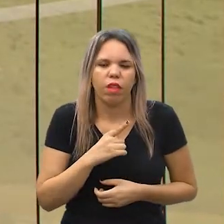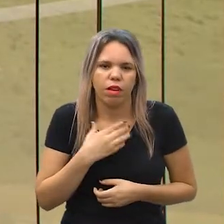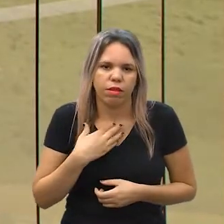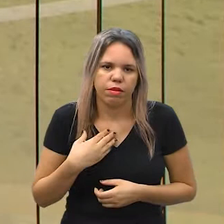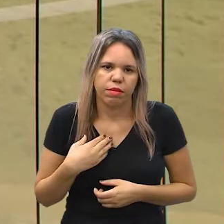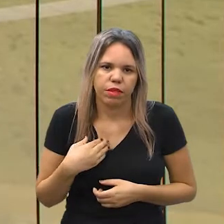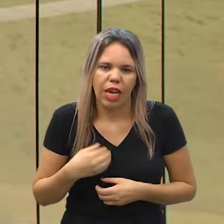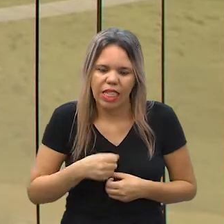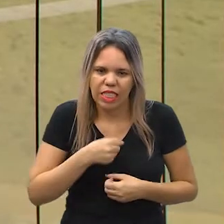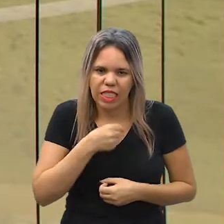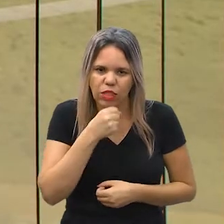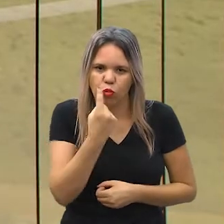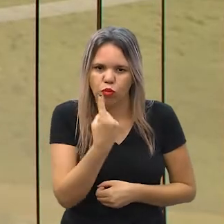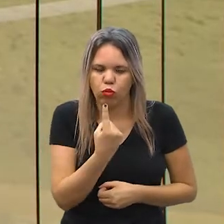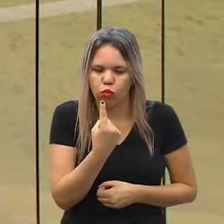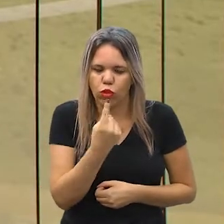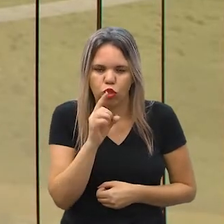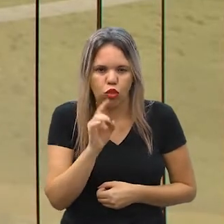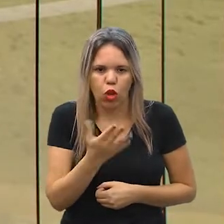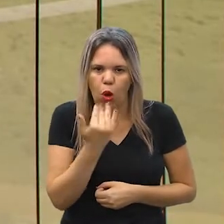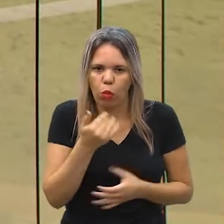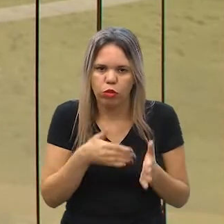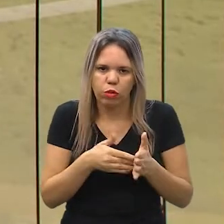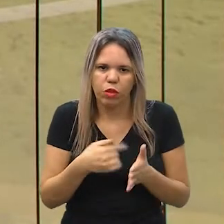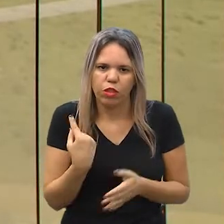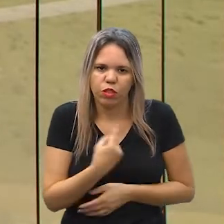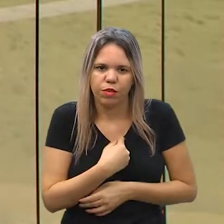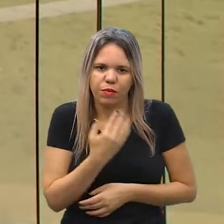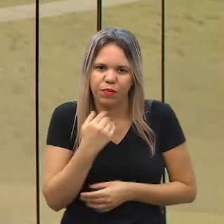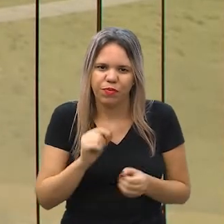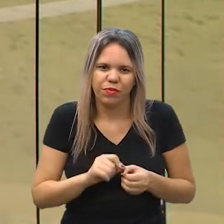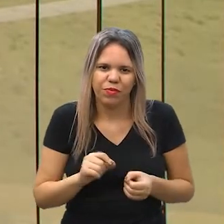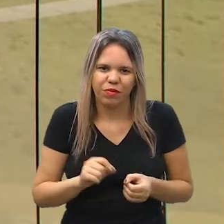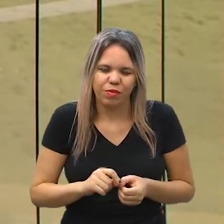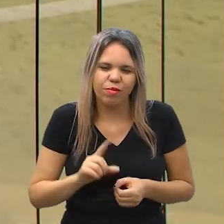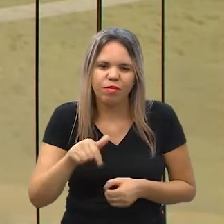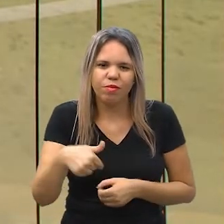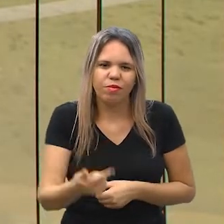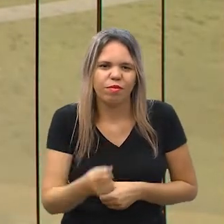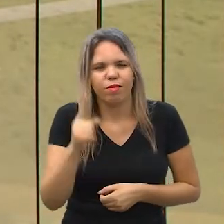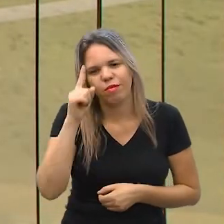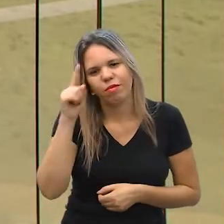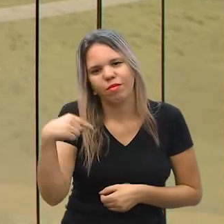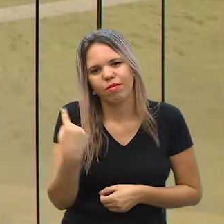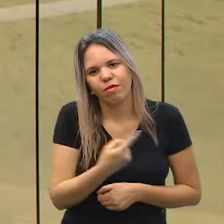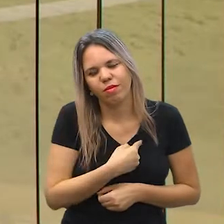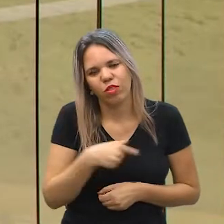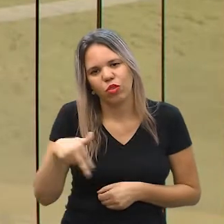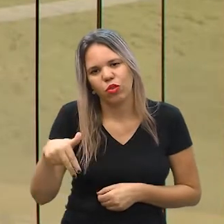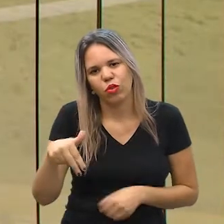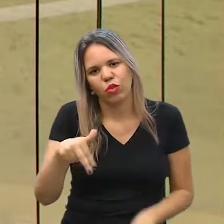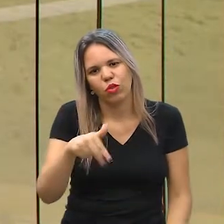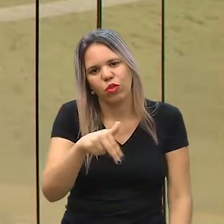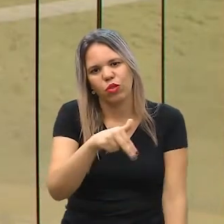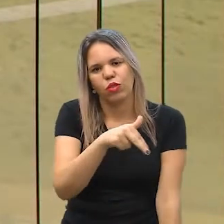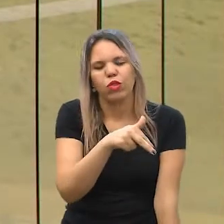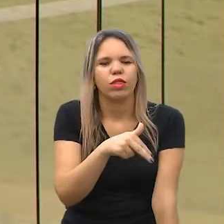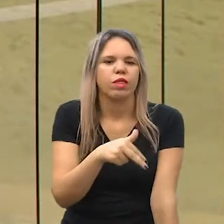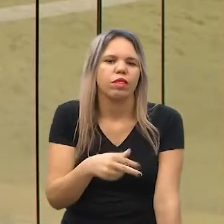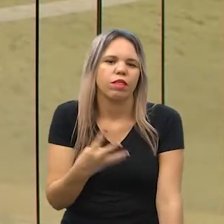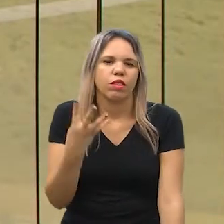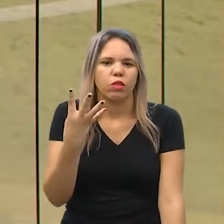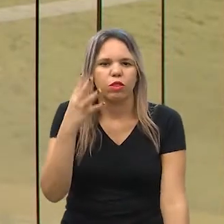tinha mais uma cenoura. Foi a última alimentação que nós fizemos. Depois daquele dia, nós